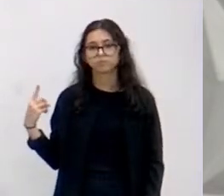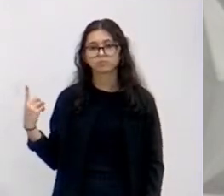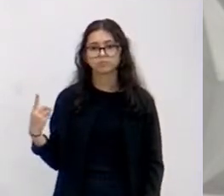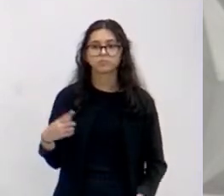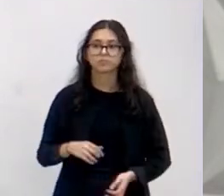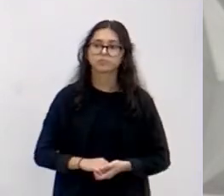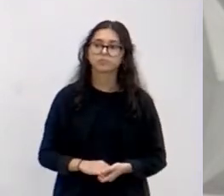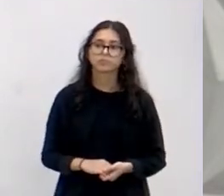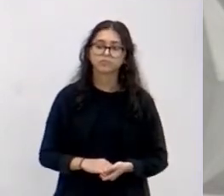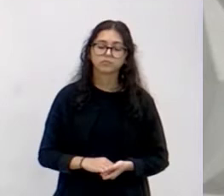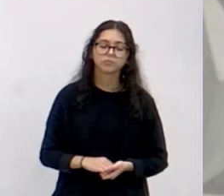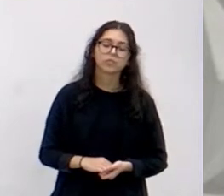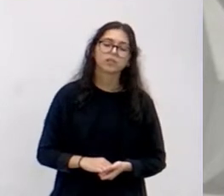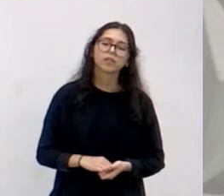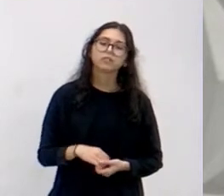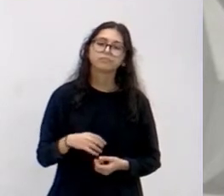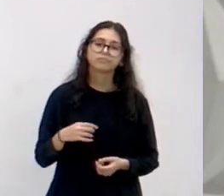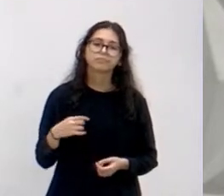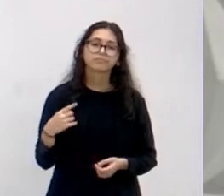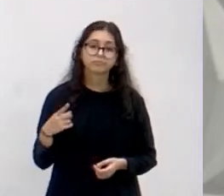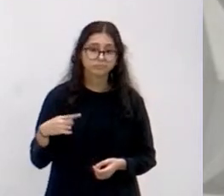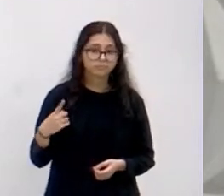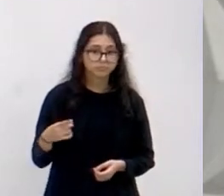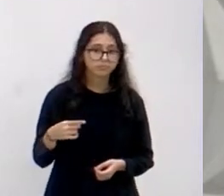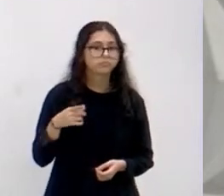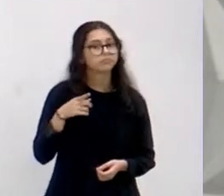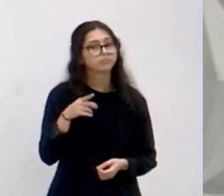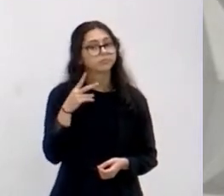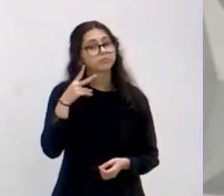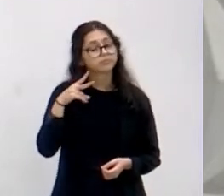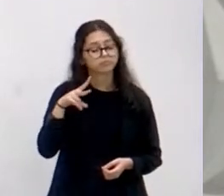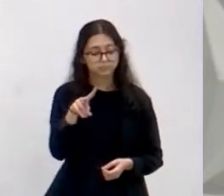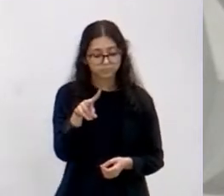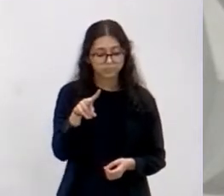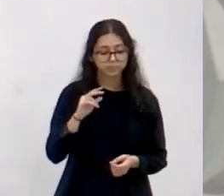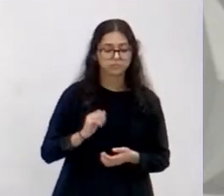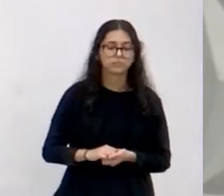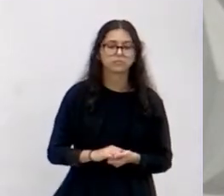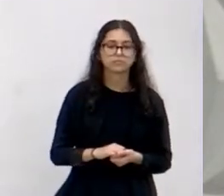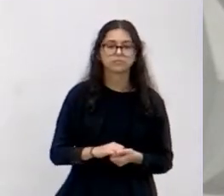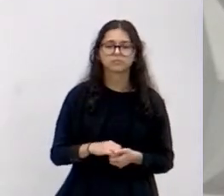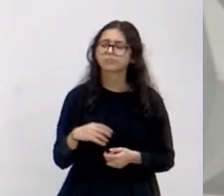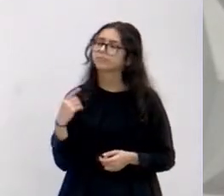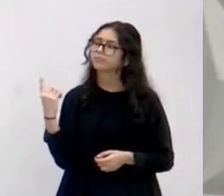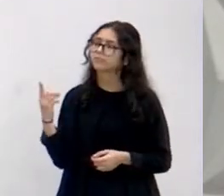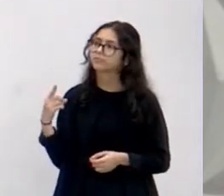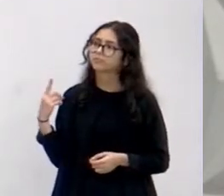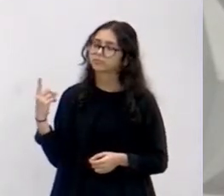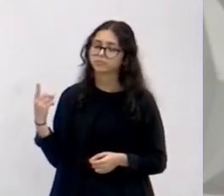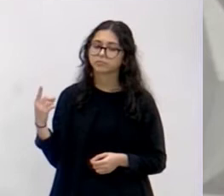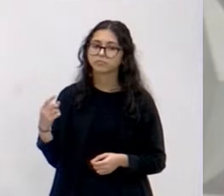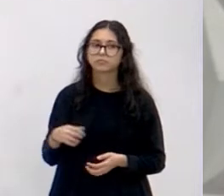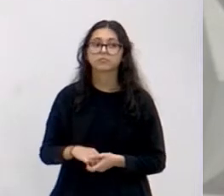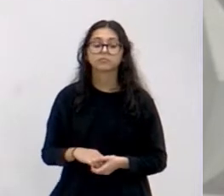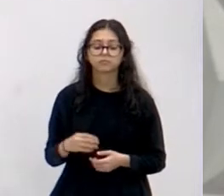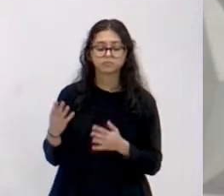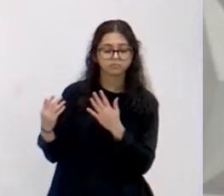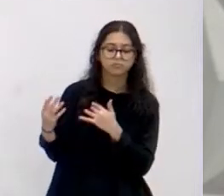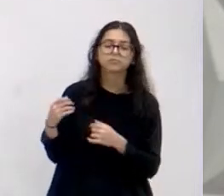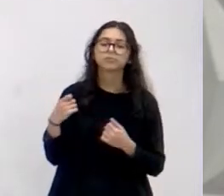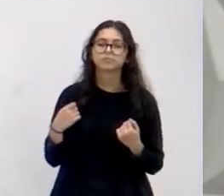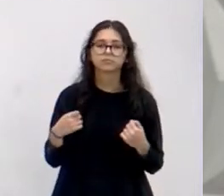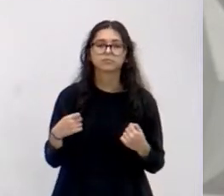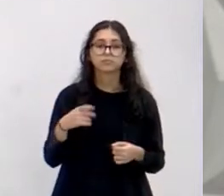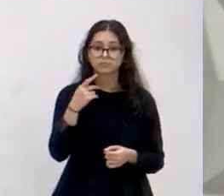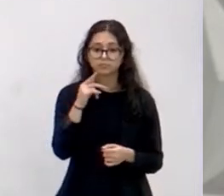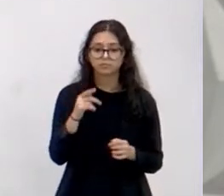momento e logo depois você vai perceber que a solidão e aqui Deixe dizer-lhe eu eu fiz questão de transcrever um texto para